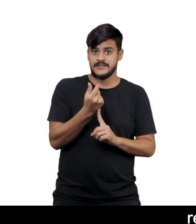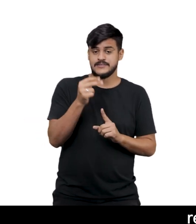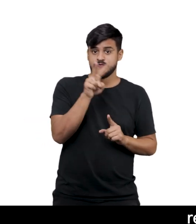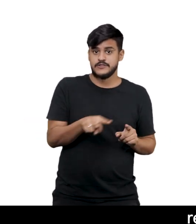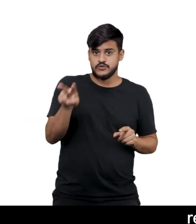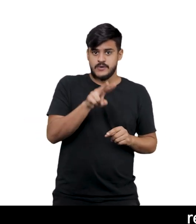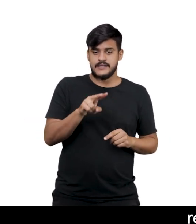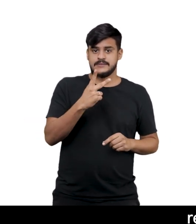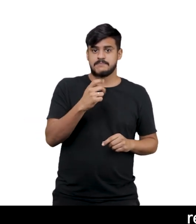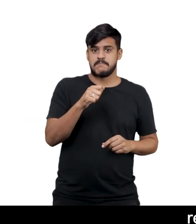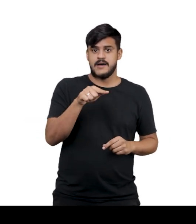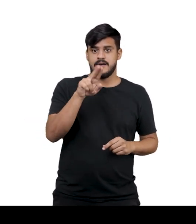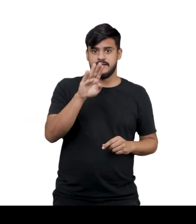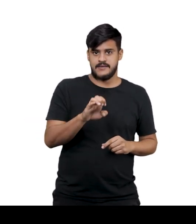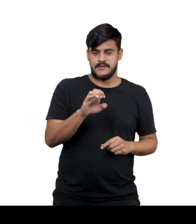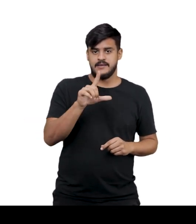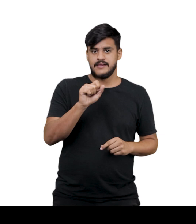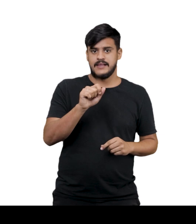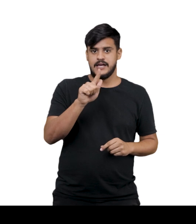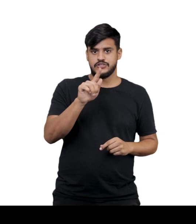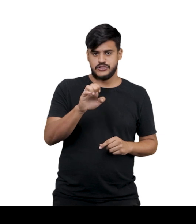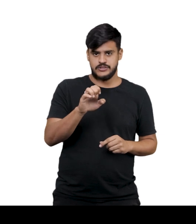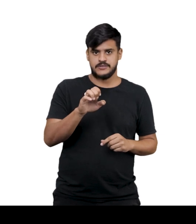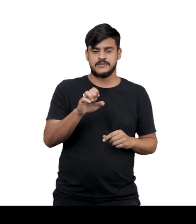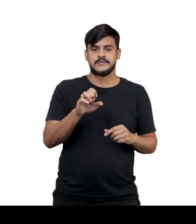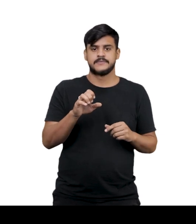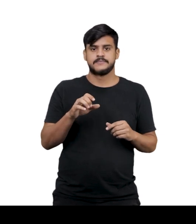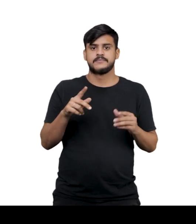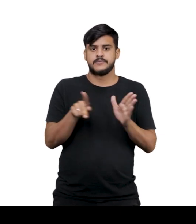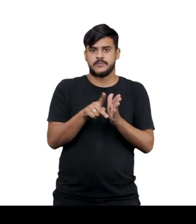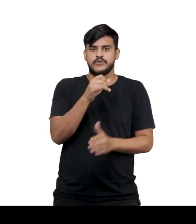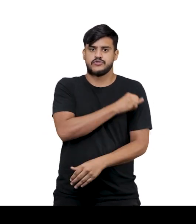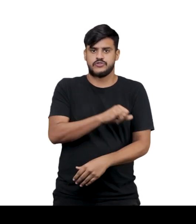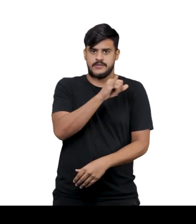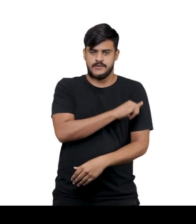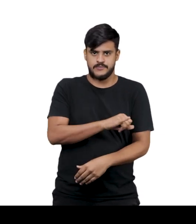Visuais do Parque Lage, instituição da capital fluminense.